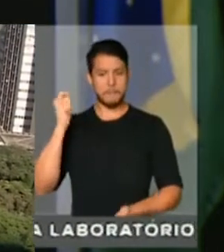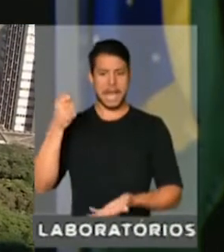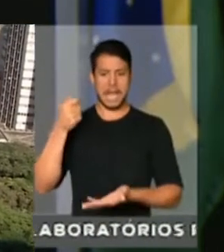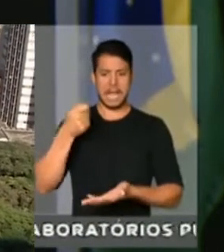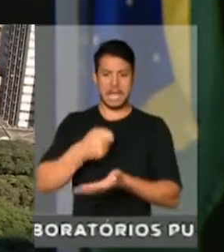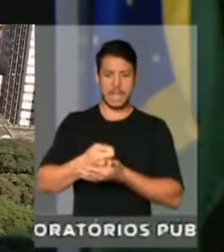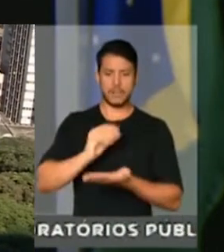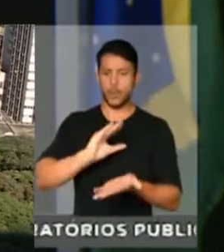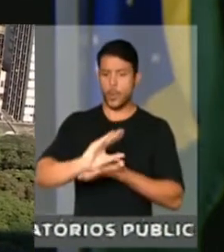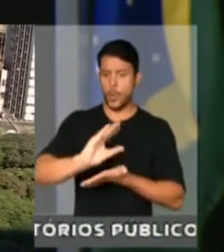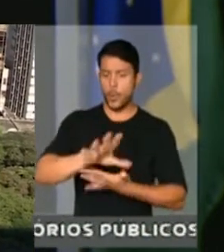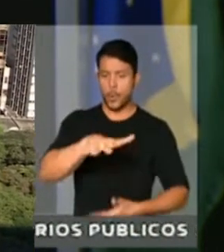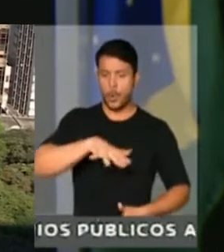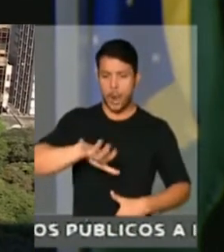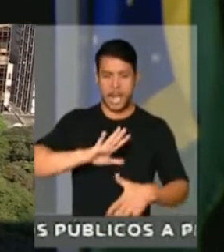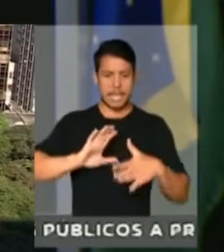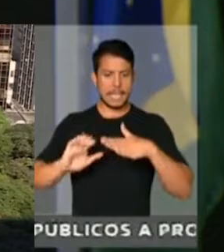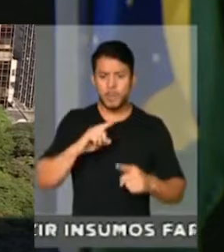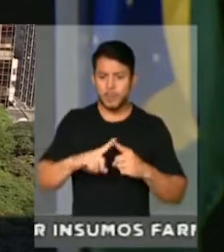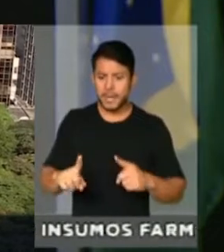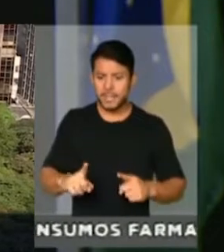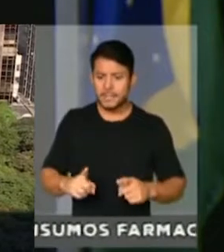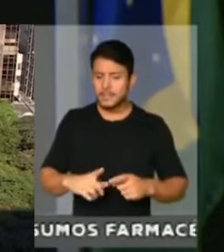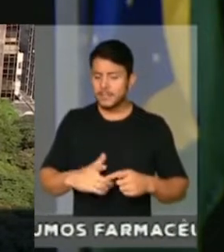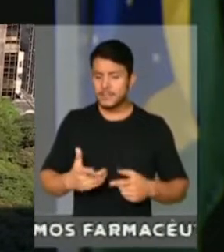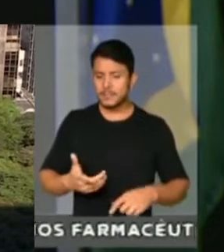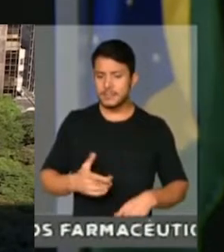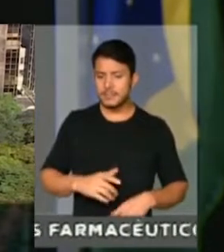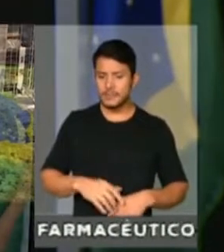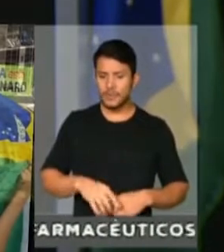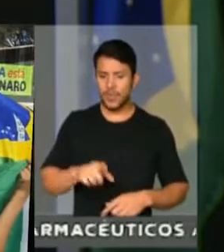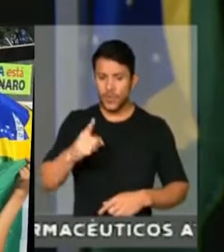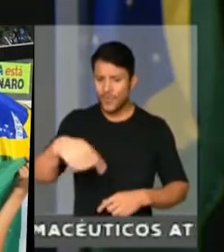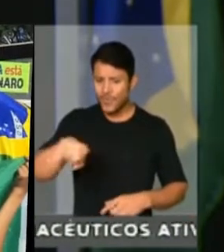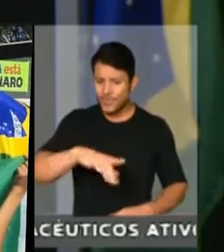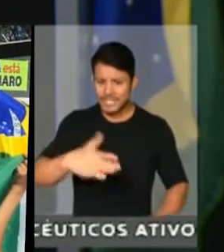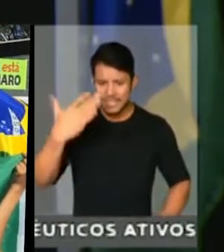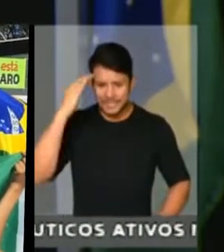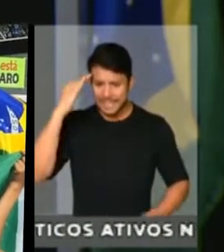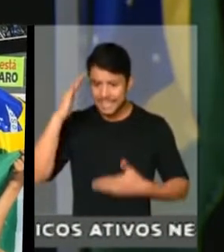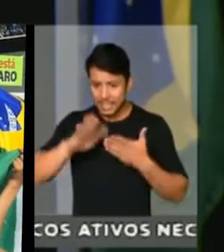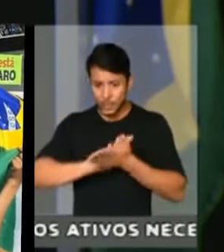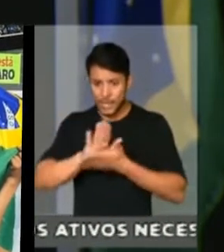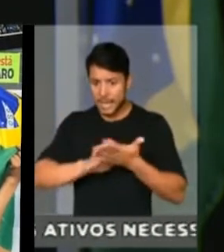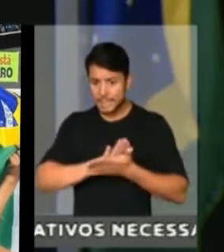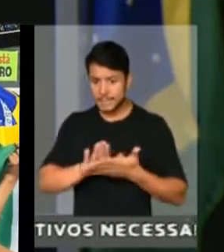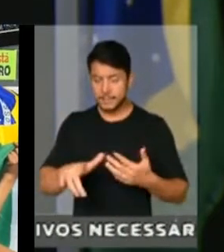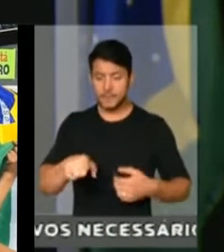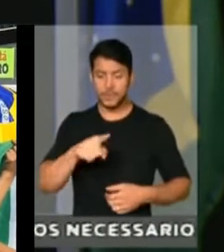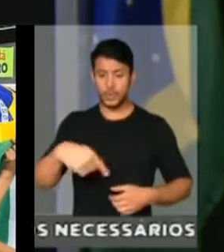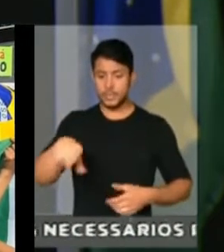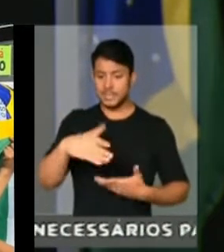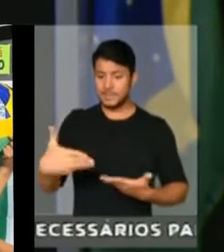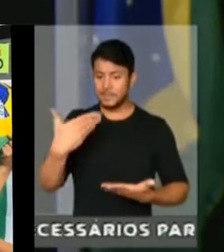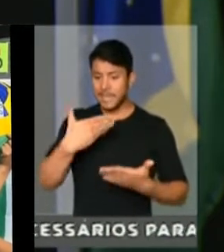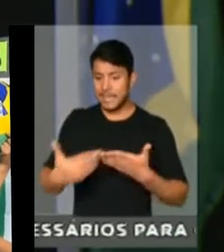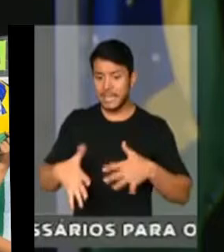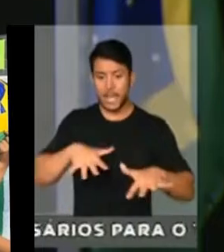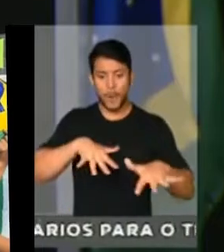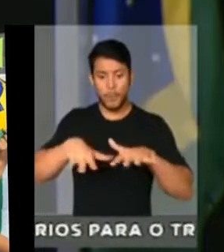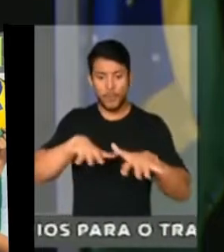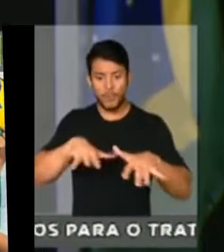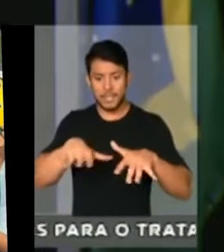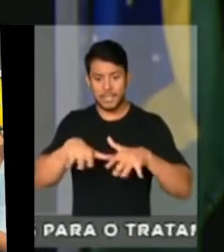por setores, por empresários. Em que mundo vocês estão? Vocês perderam o poder de mobilização,